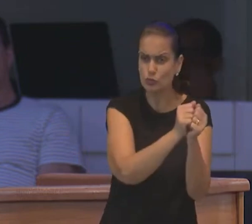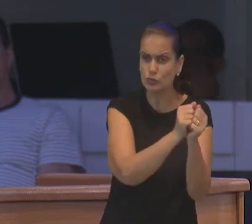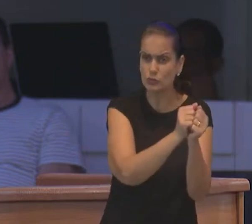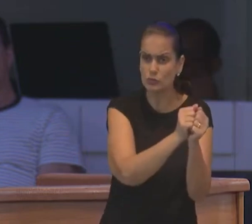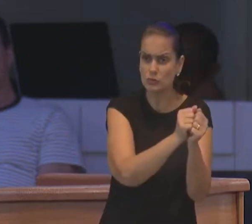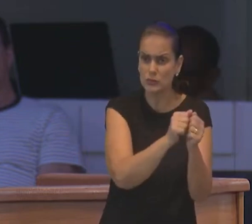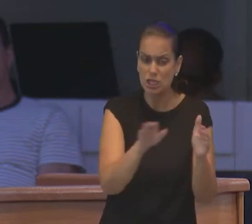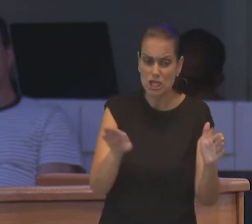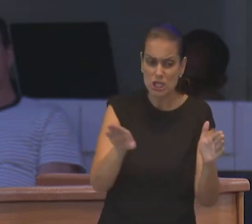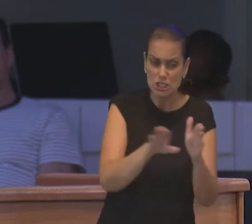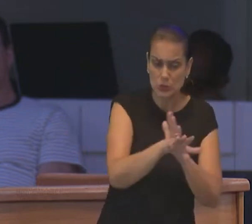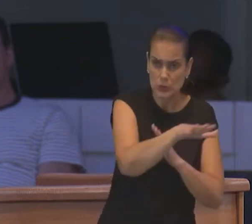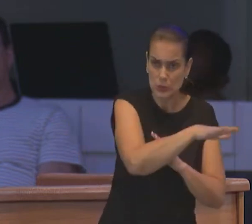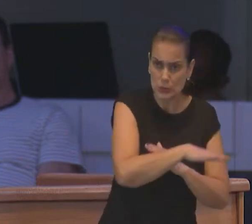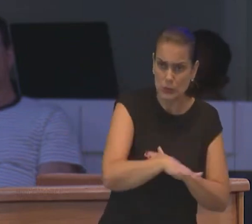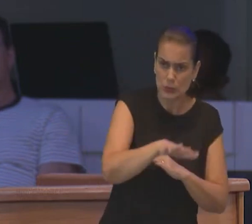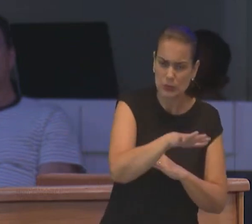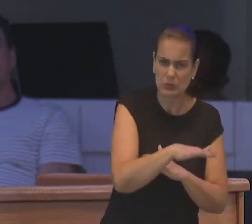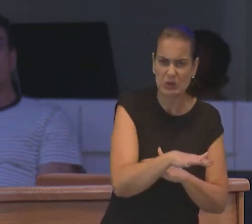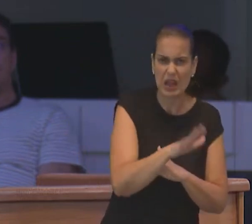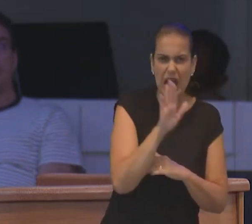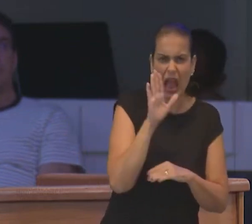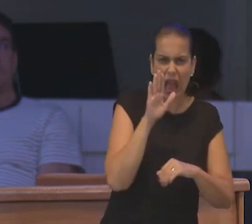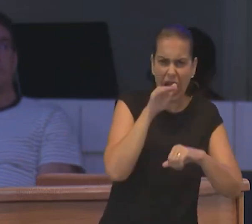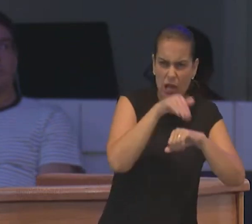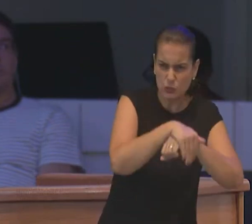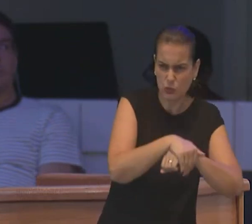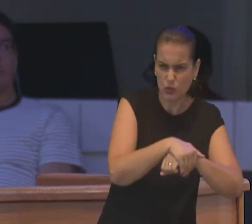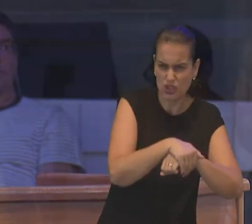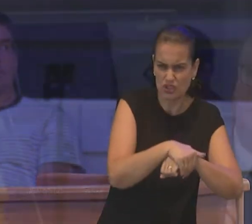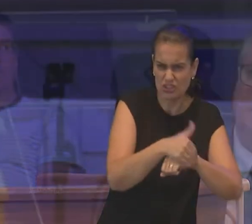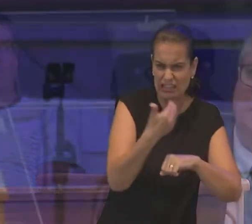Chegamos na unidade, já era 10h30 da noite.